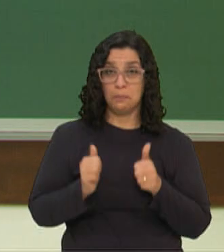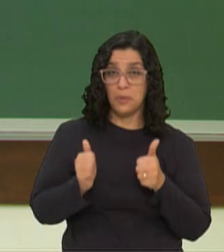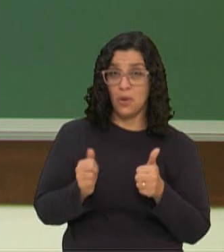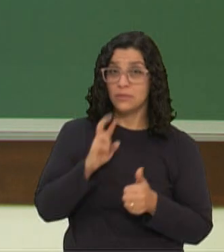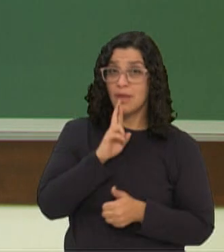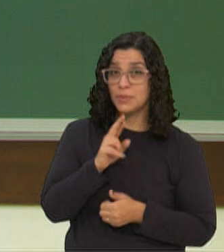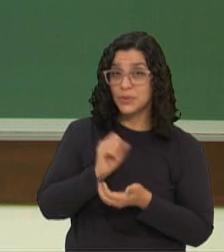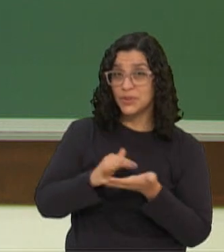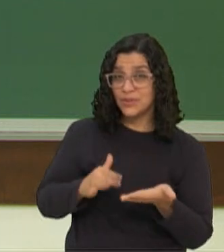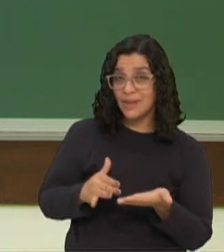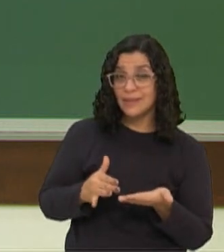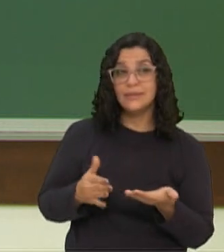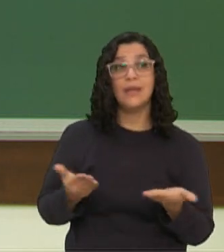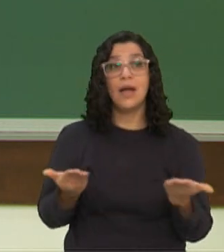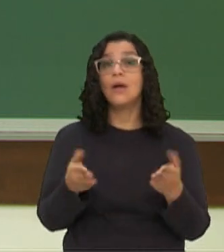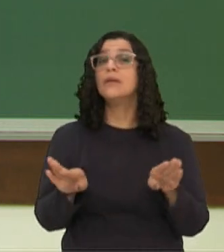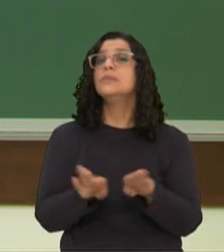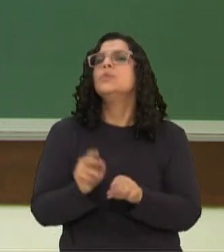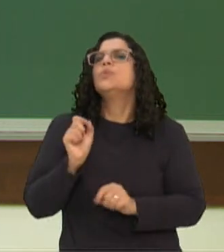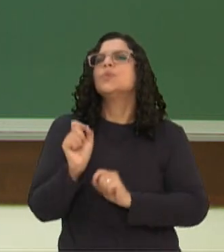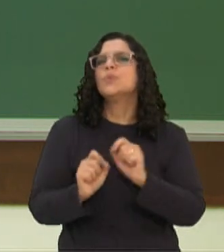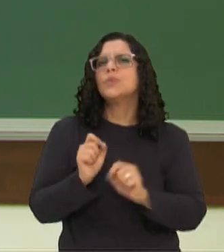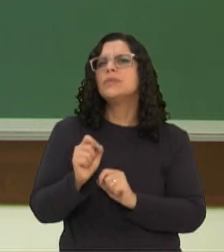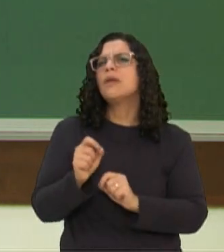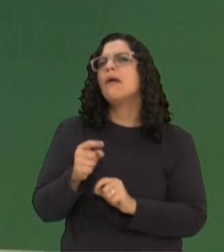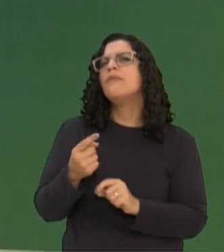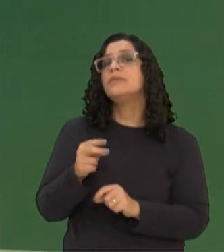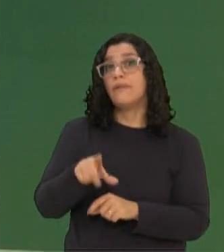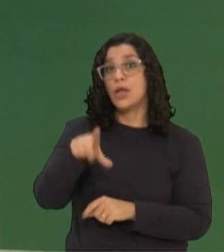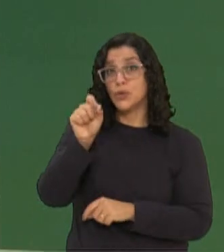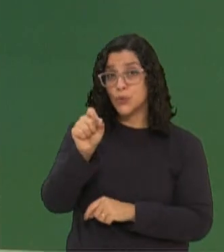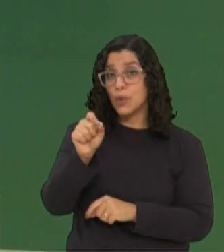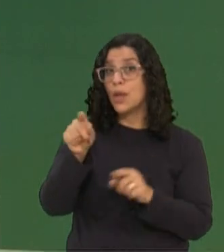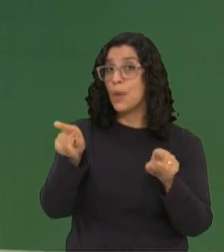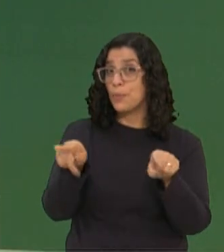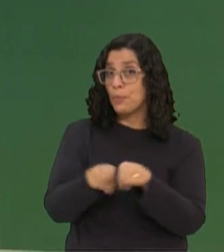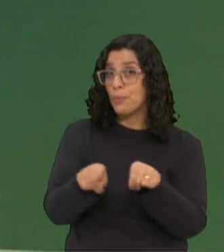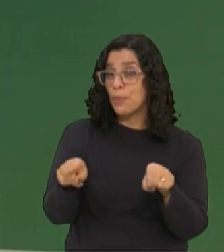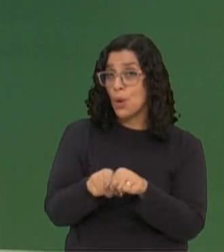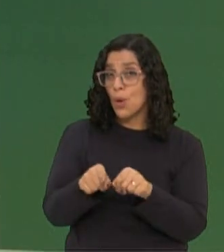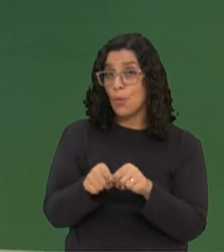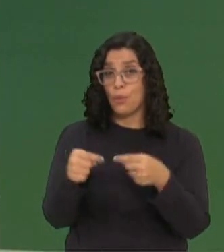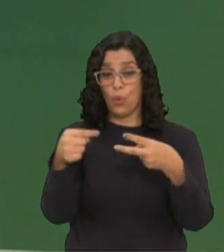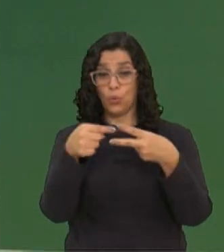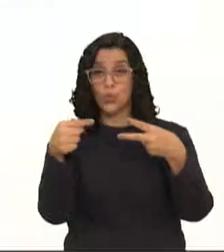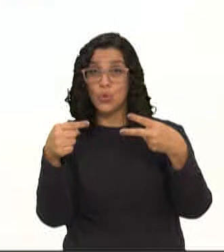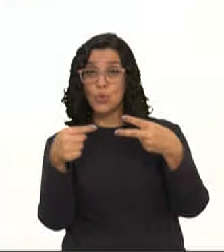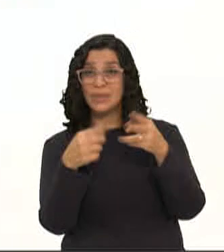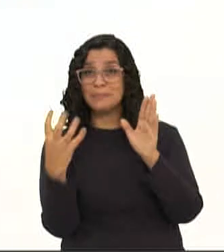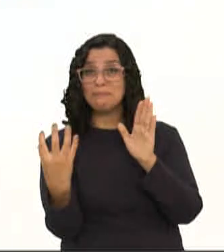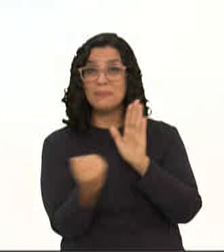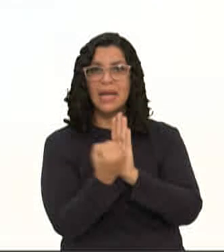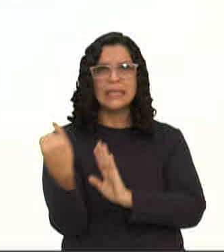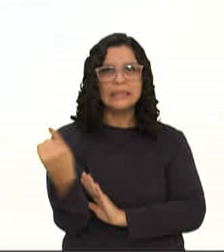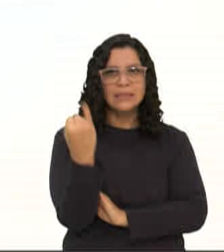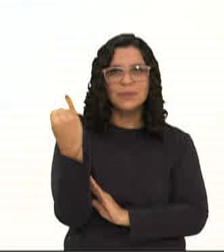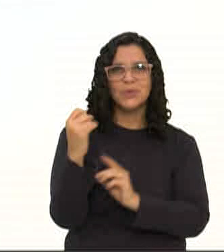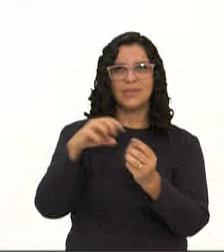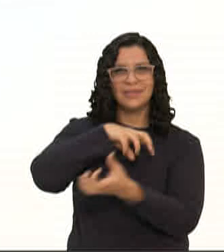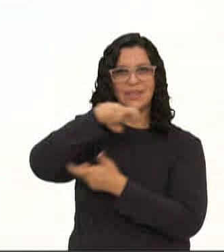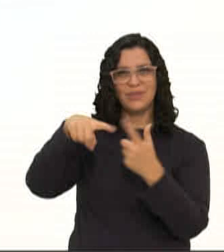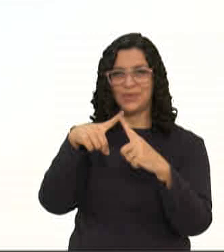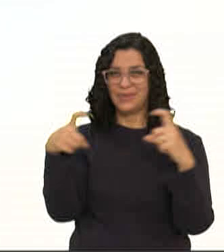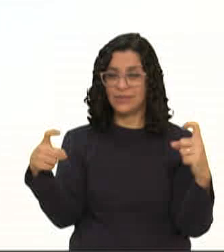Respondido mais esse exercício, assinale a opção que combina dois marcos da revolução científica. E a alternativa correta, como a gente estudou, é a